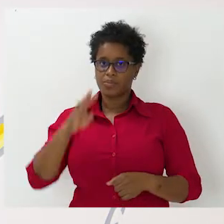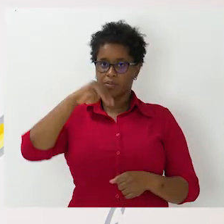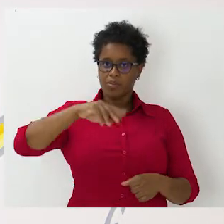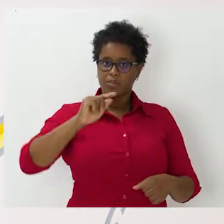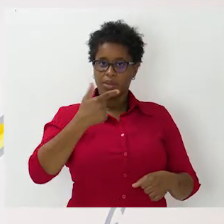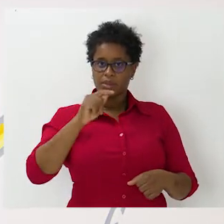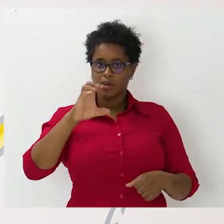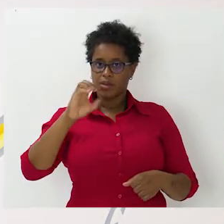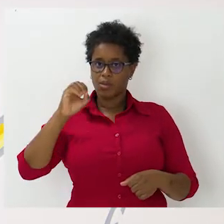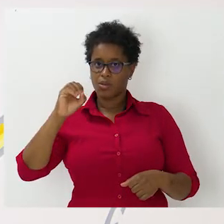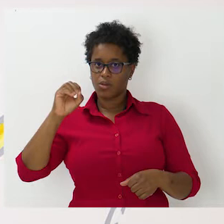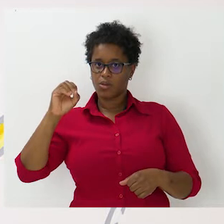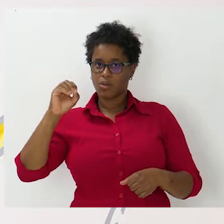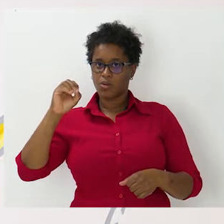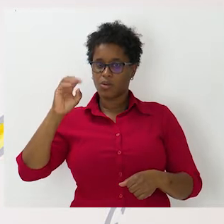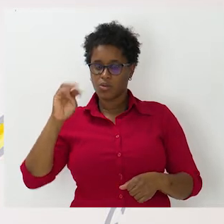metecos